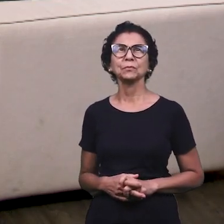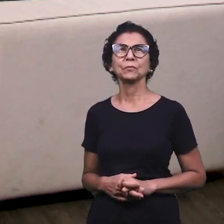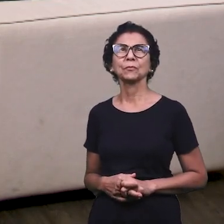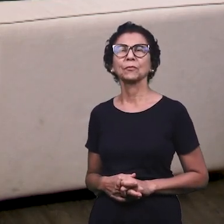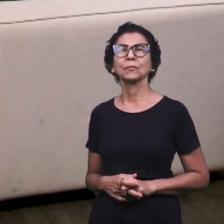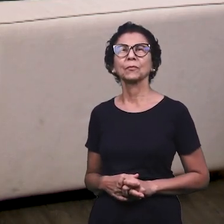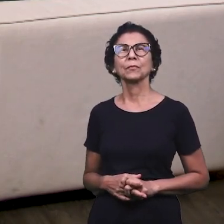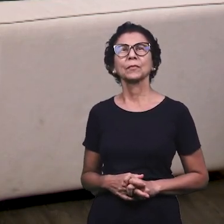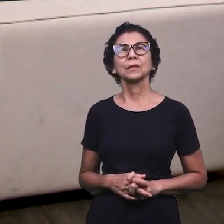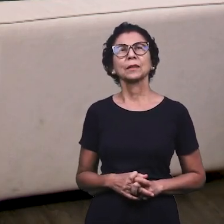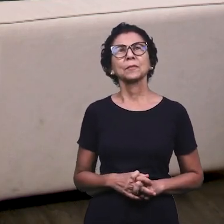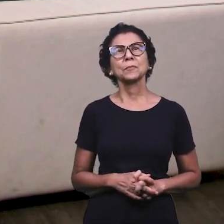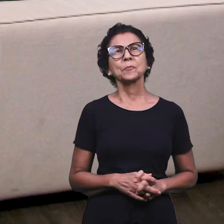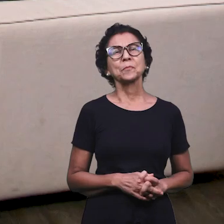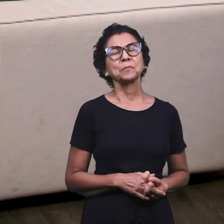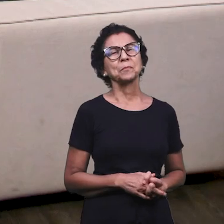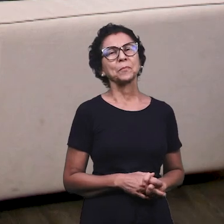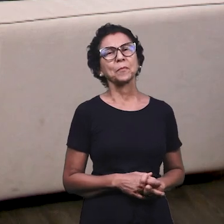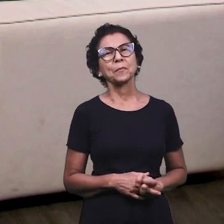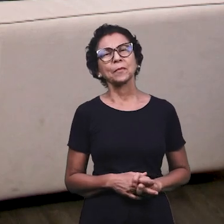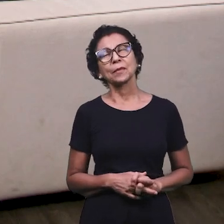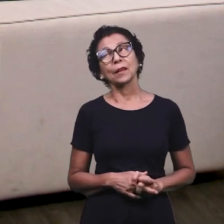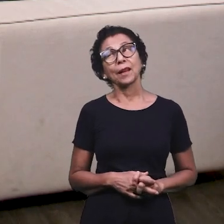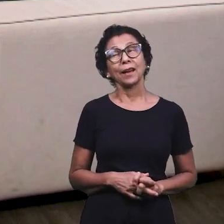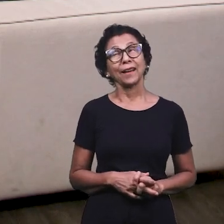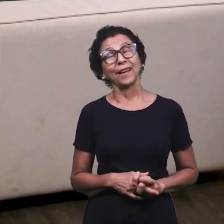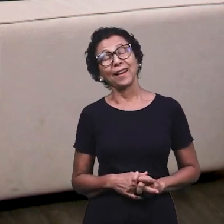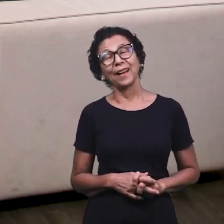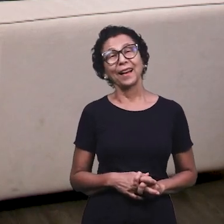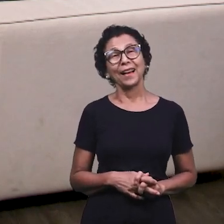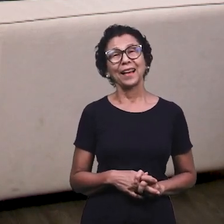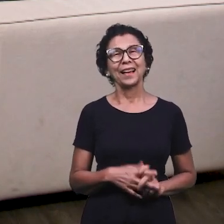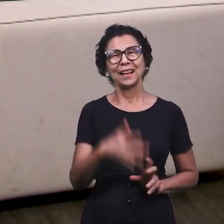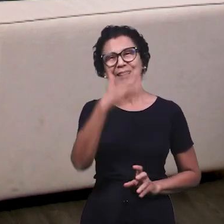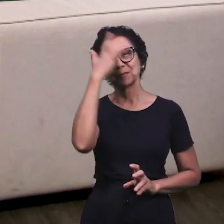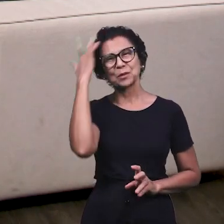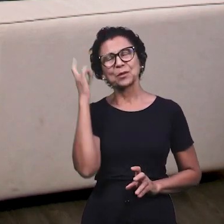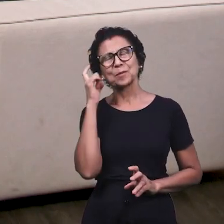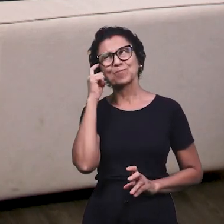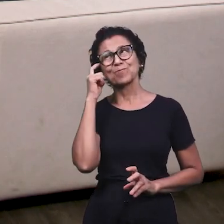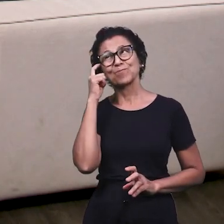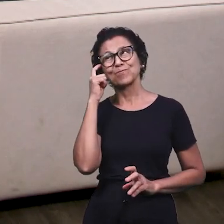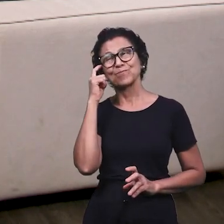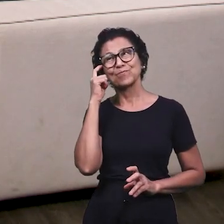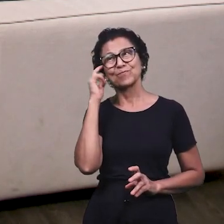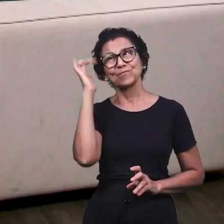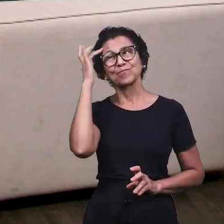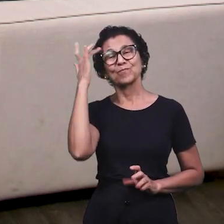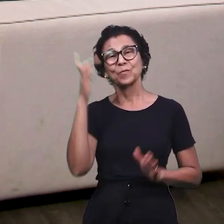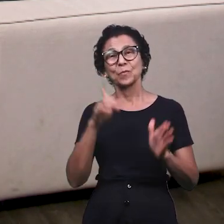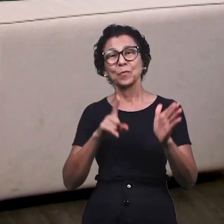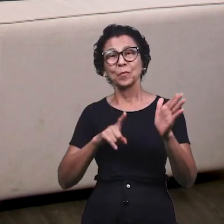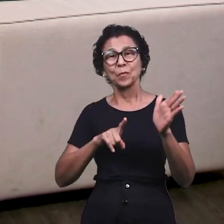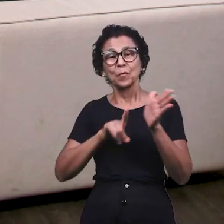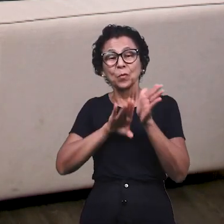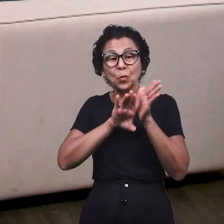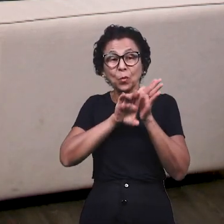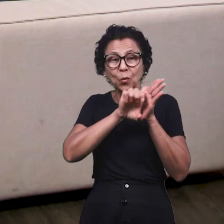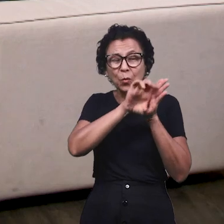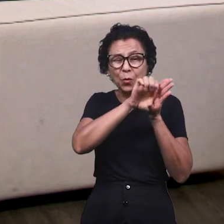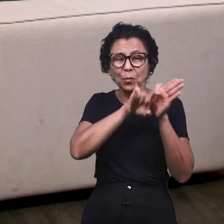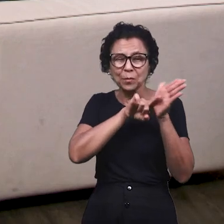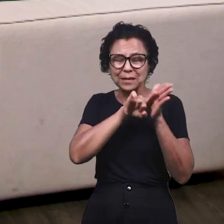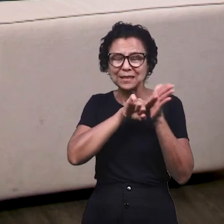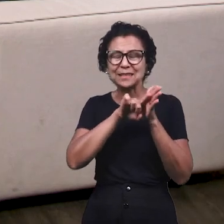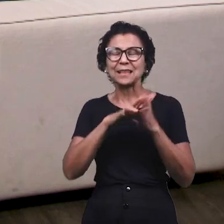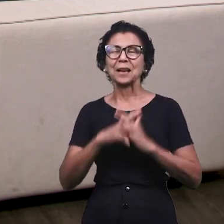hoje, as pessoas dizem assim, comece pelo Google, né? Comece perguntando ao Google. Mas aqui, qual o conselho de vocês que têm